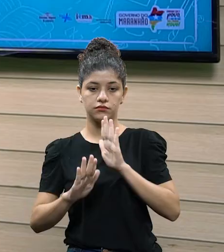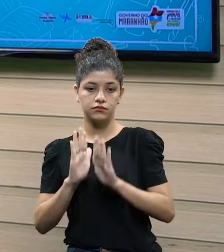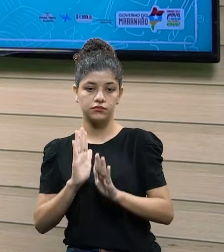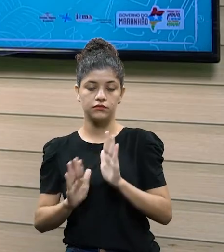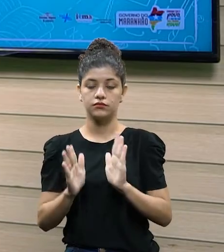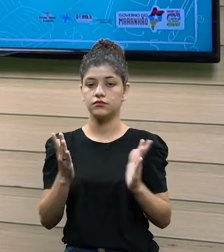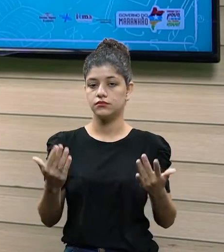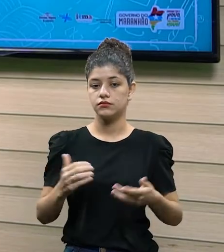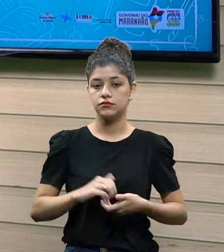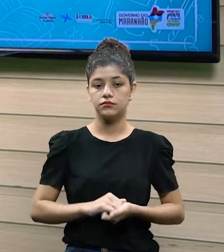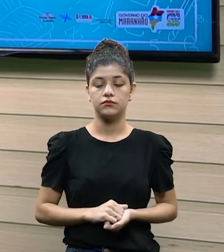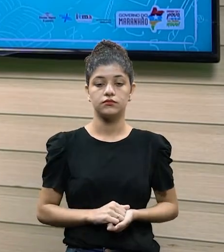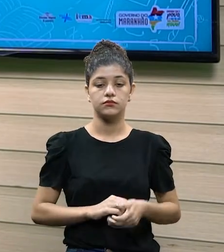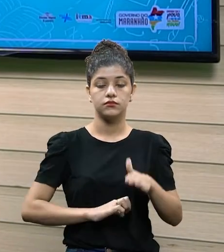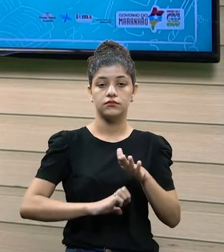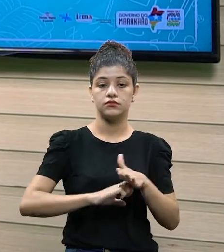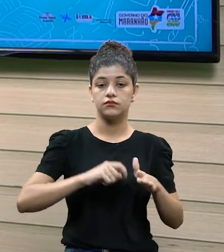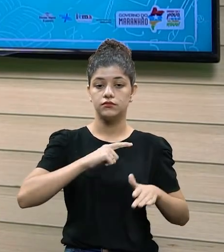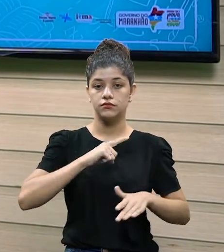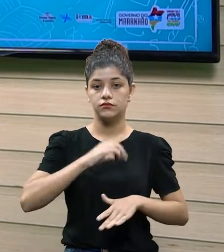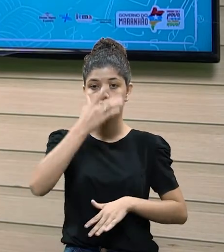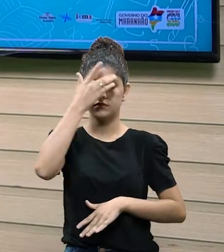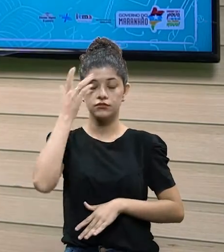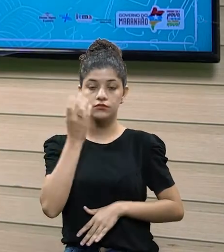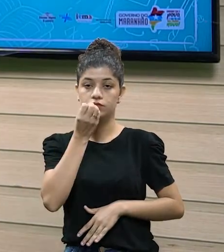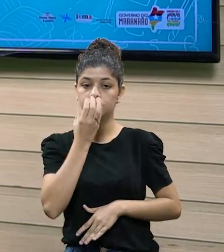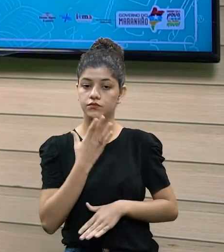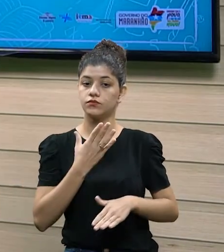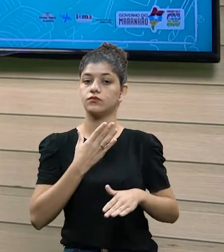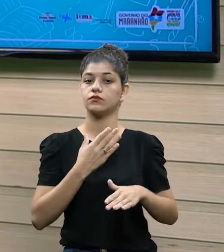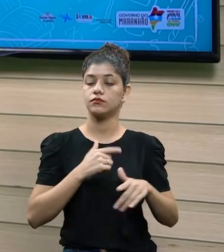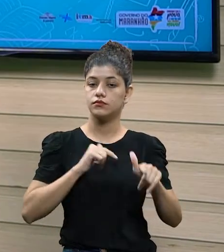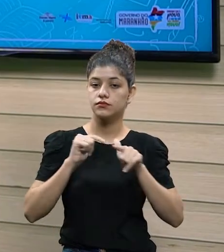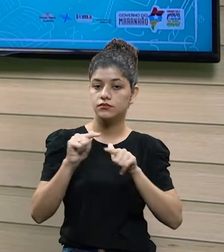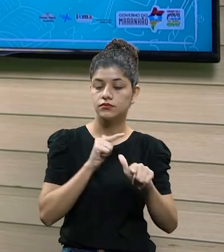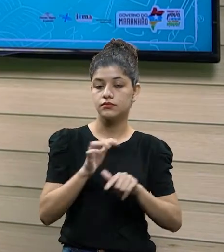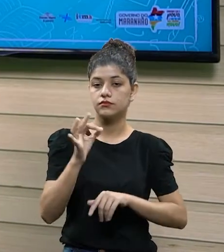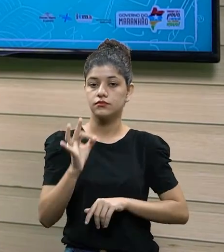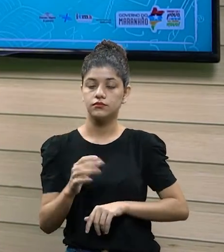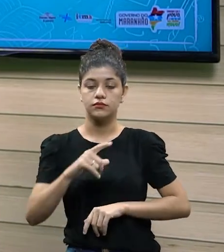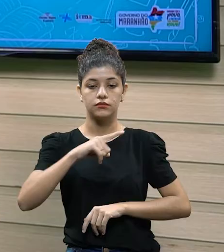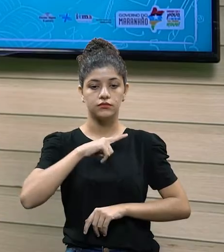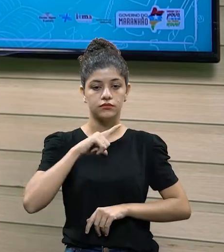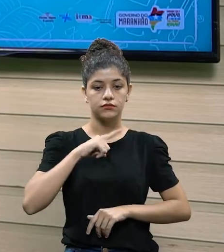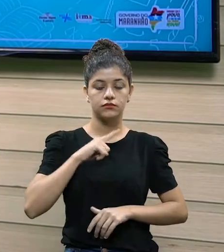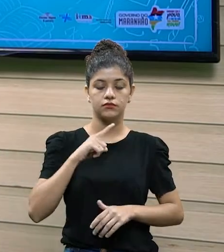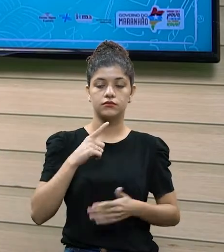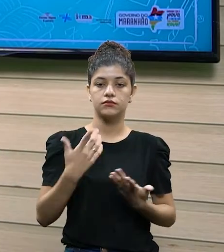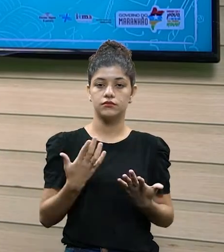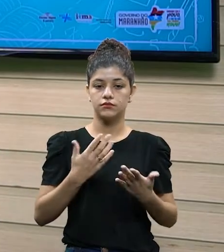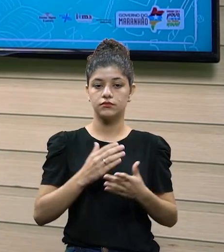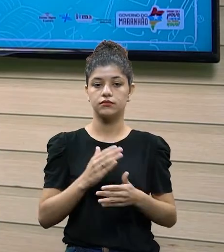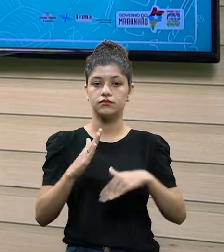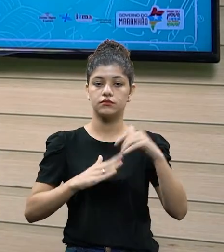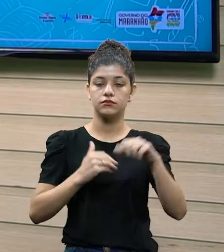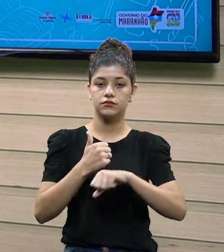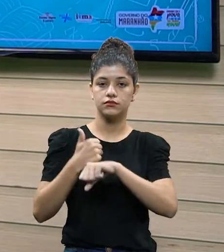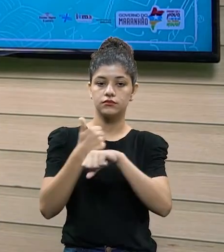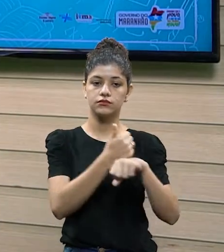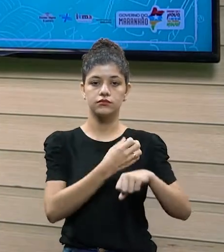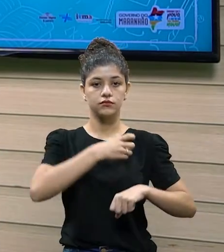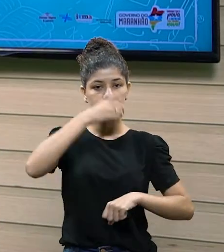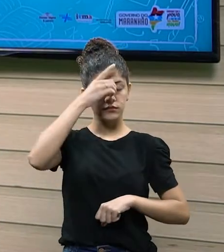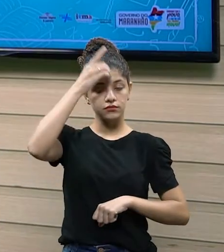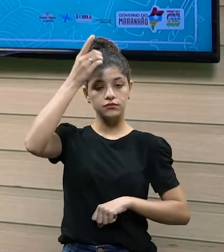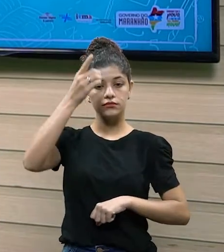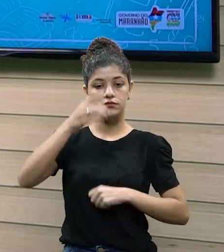governamentais, são aquelas empresas que têm profissionais competentes, que trazem lucros. que batem metas, que criam, que inovam, que